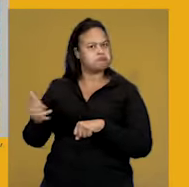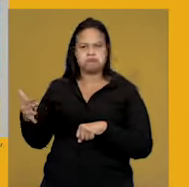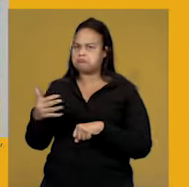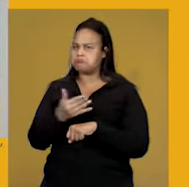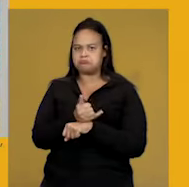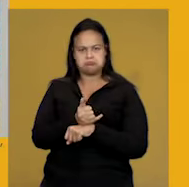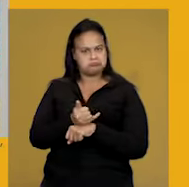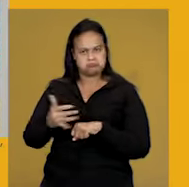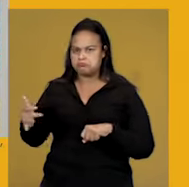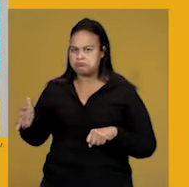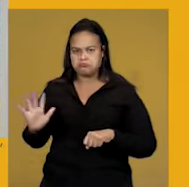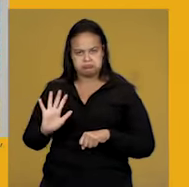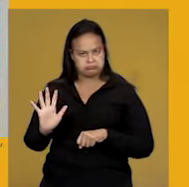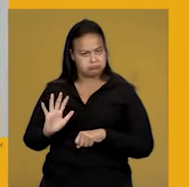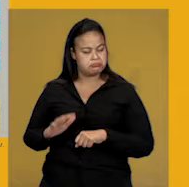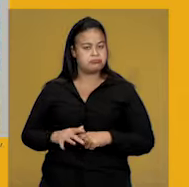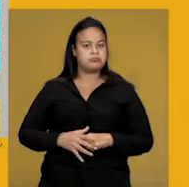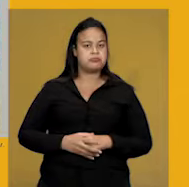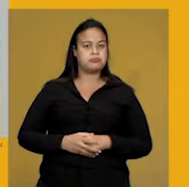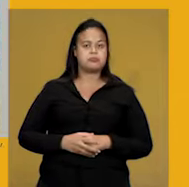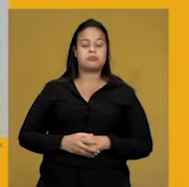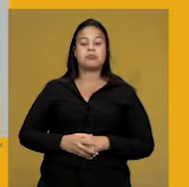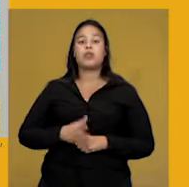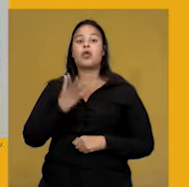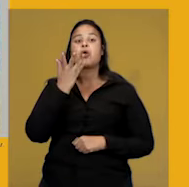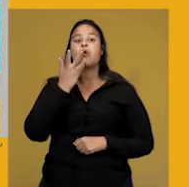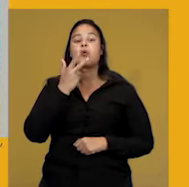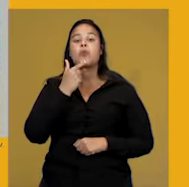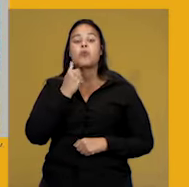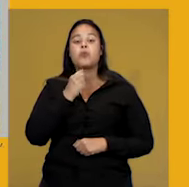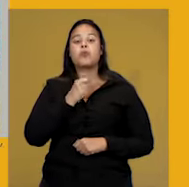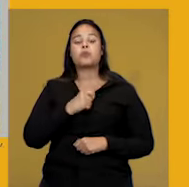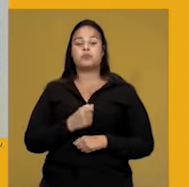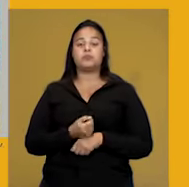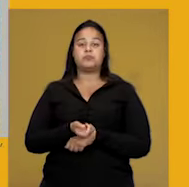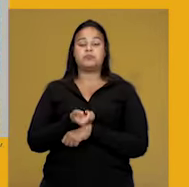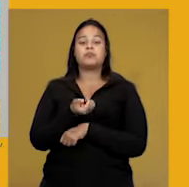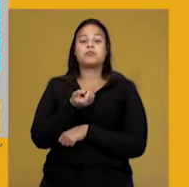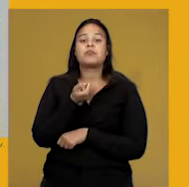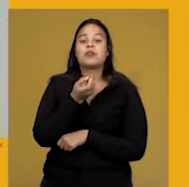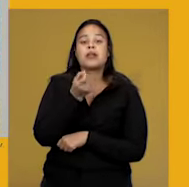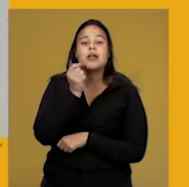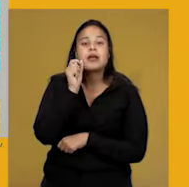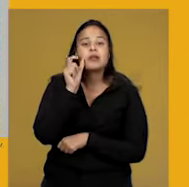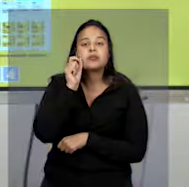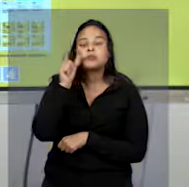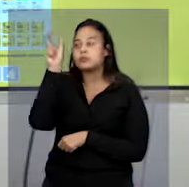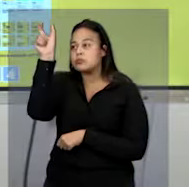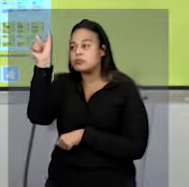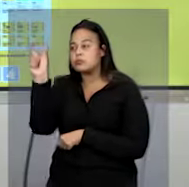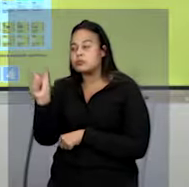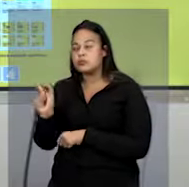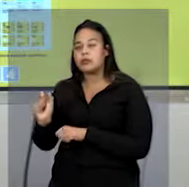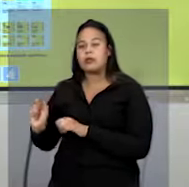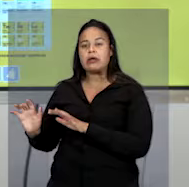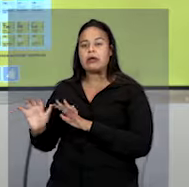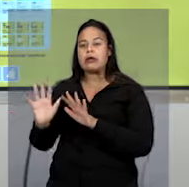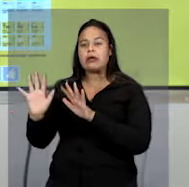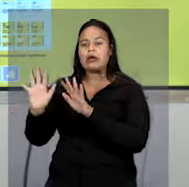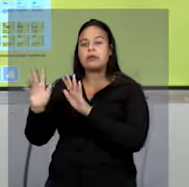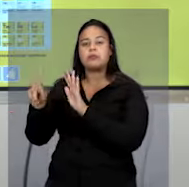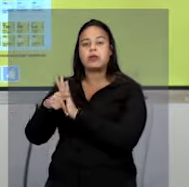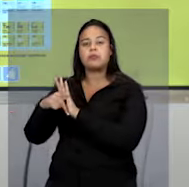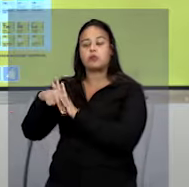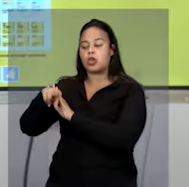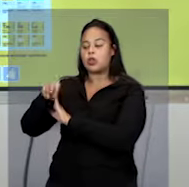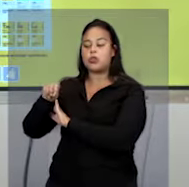essa última coluninha aqui azul, nós vamos chamar de gás nobre. Então, para a nossa aula de hoje, nós vamos classificar